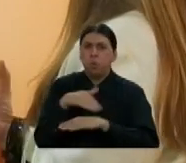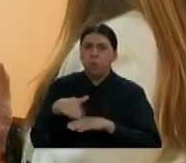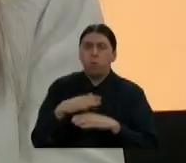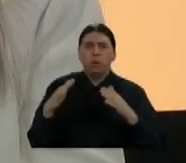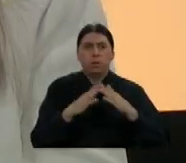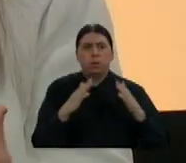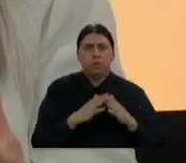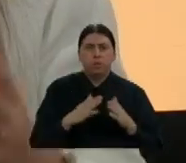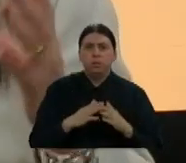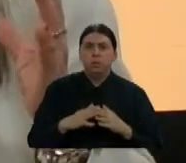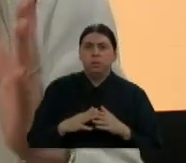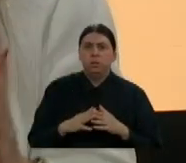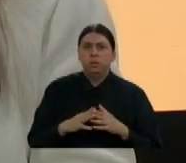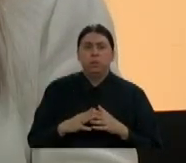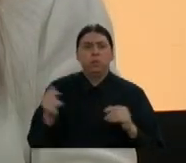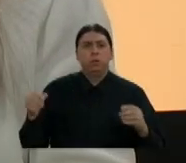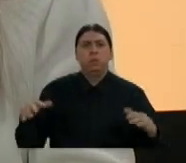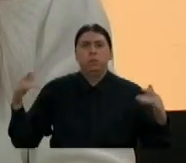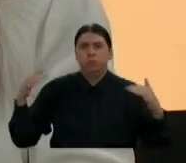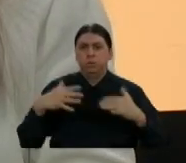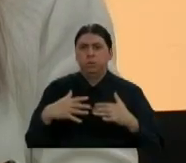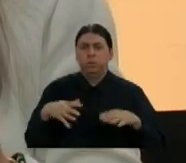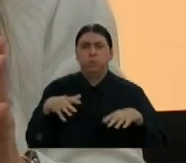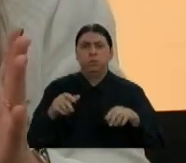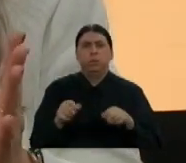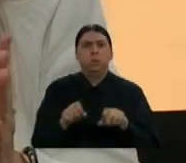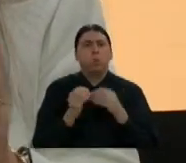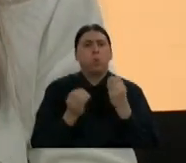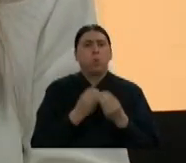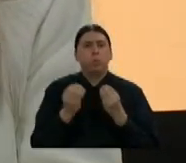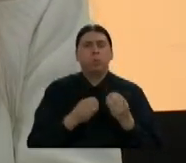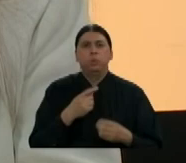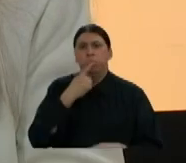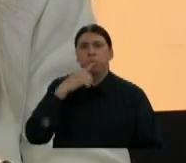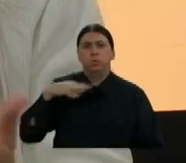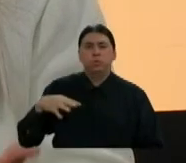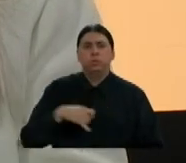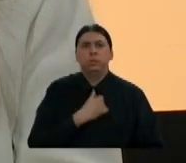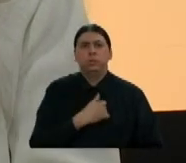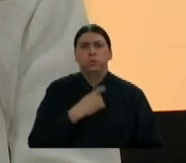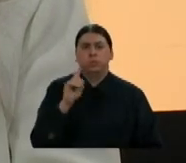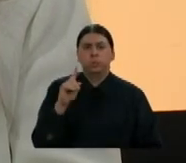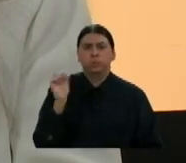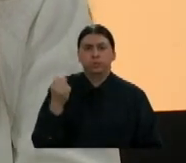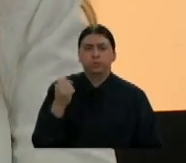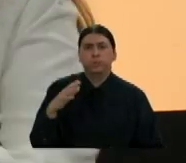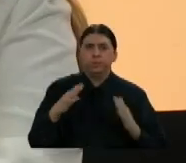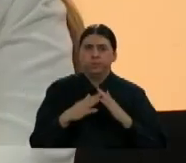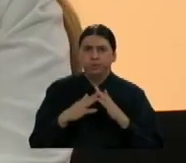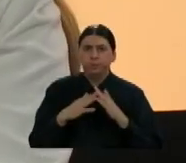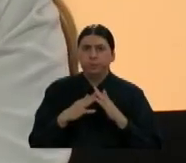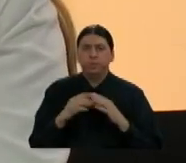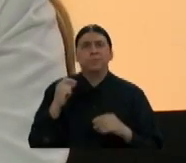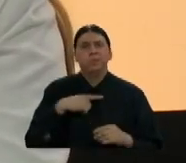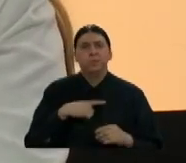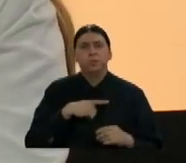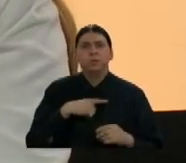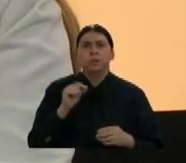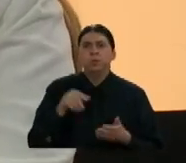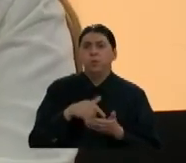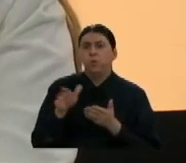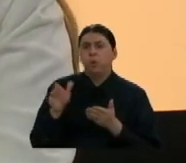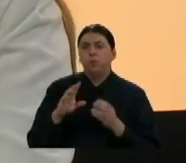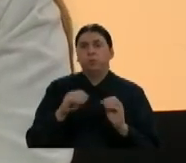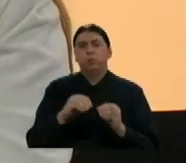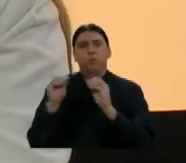público misto como é que você pega uma menina de 18 anos que até então estava numa casa lar muito cuidada e coloca numa república